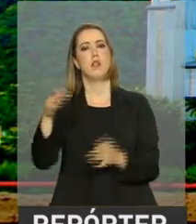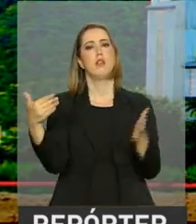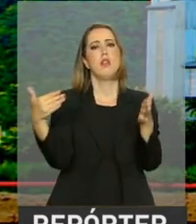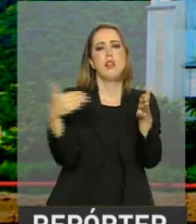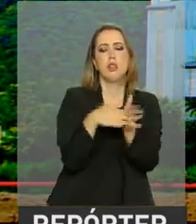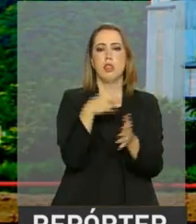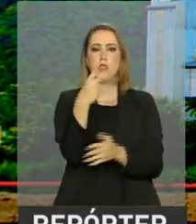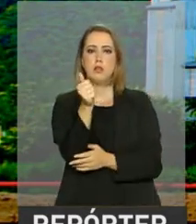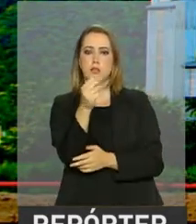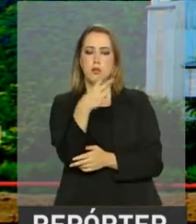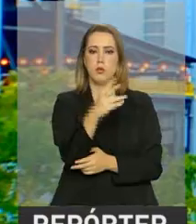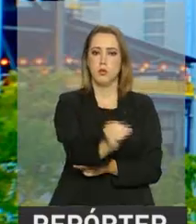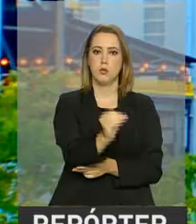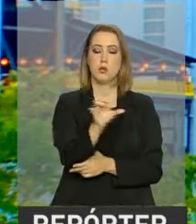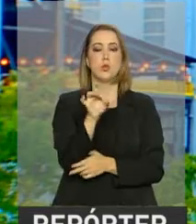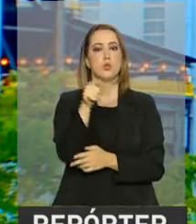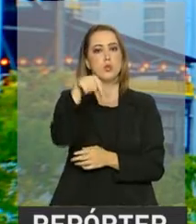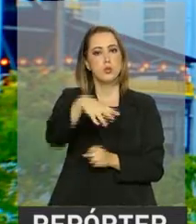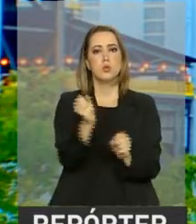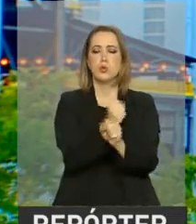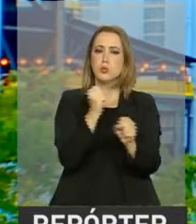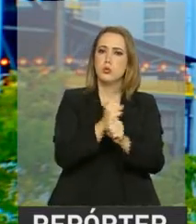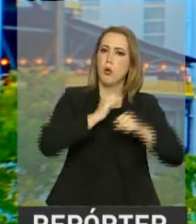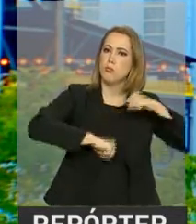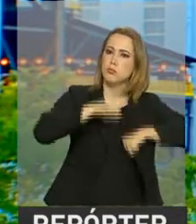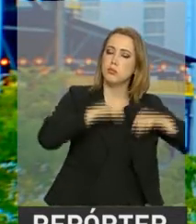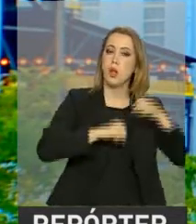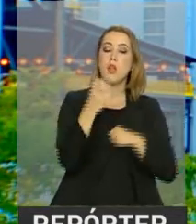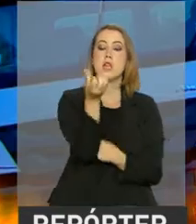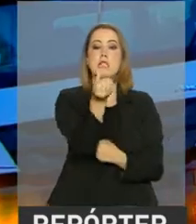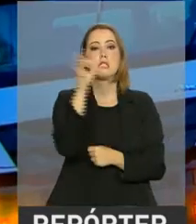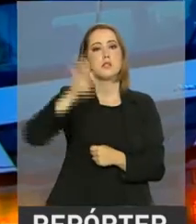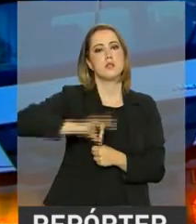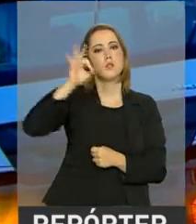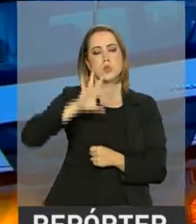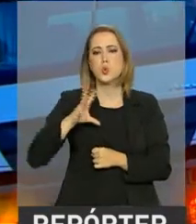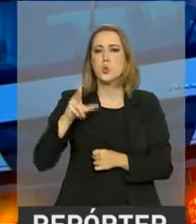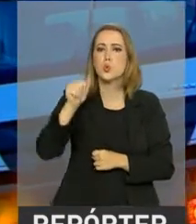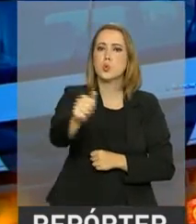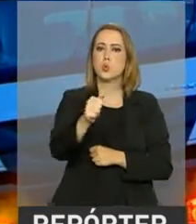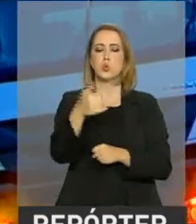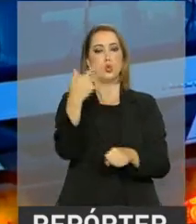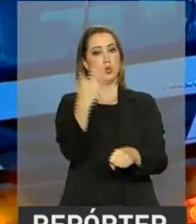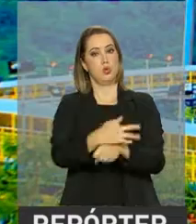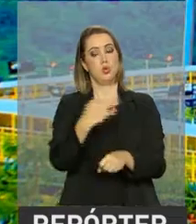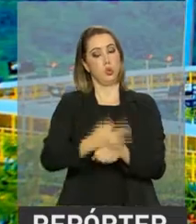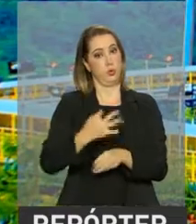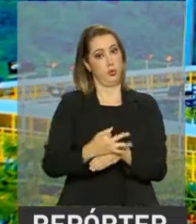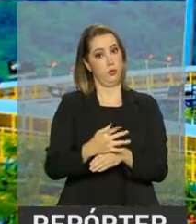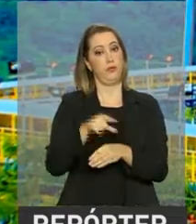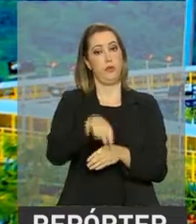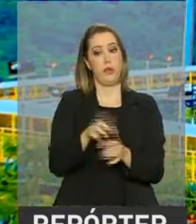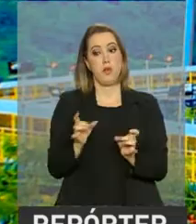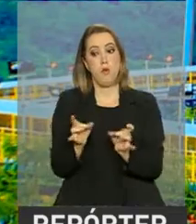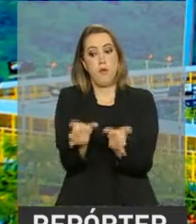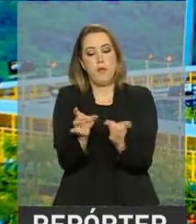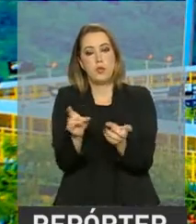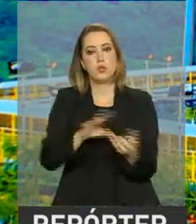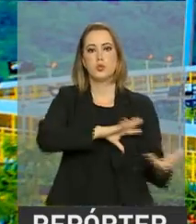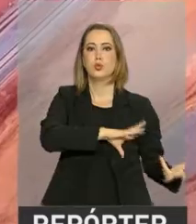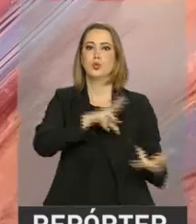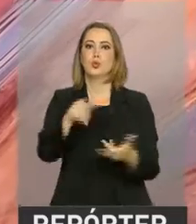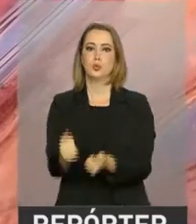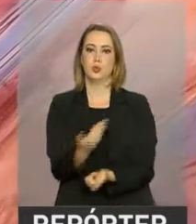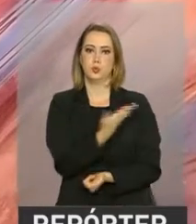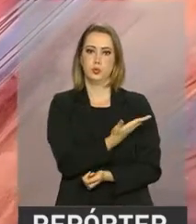a produção no S11D vai representar 6% de todo o minério de ferro comercializado no mundo. Para alcançar esses